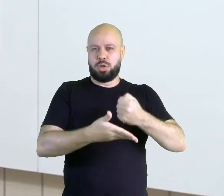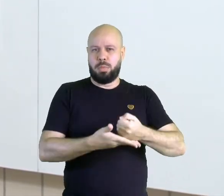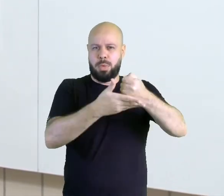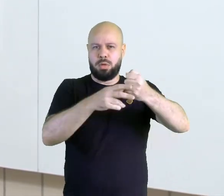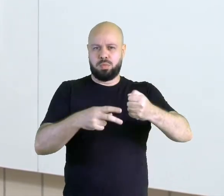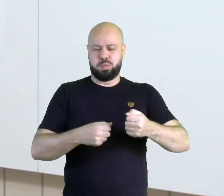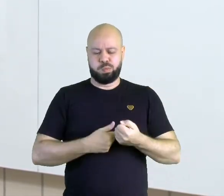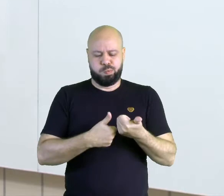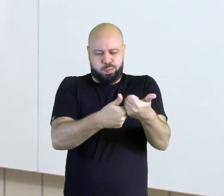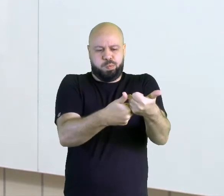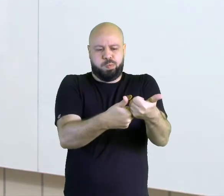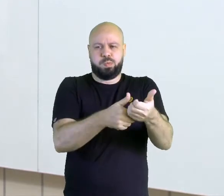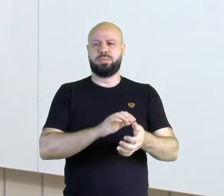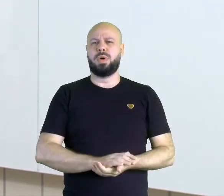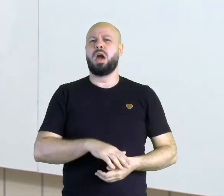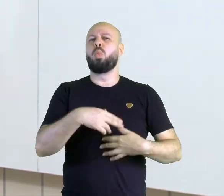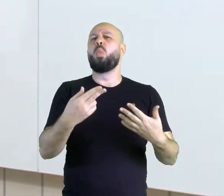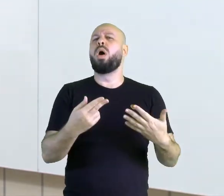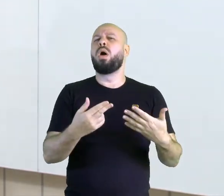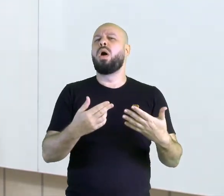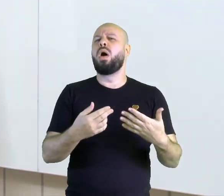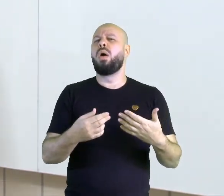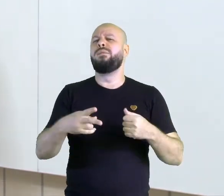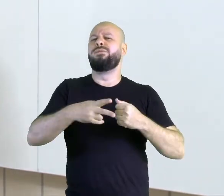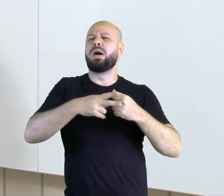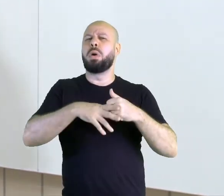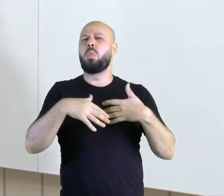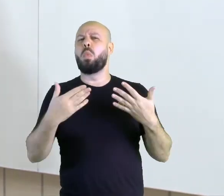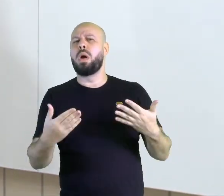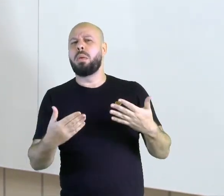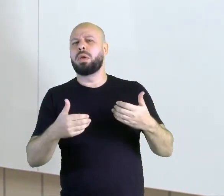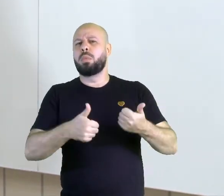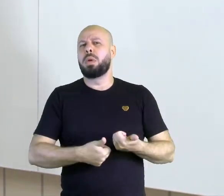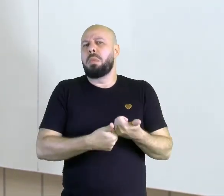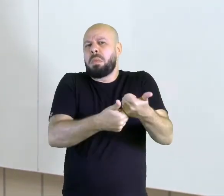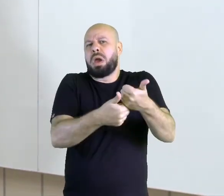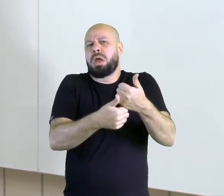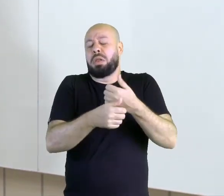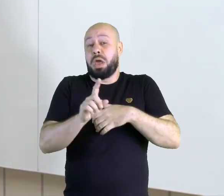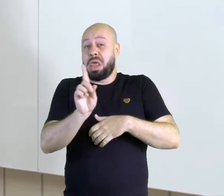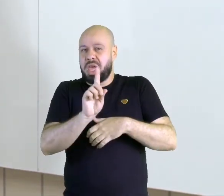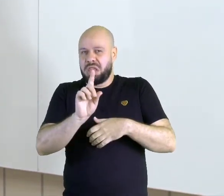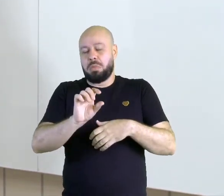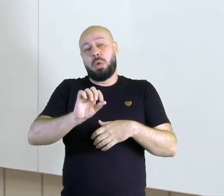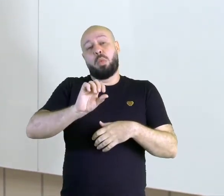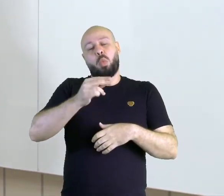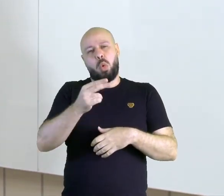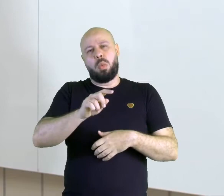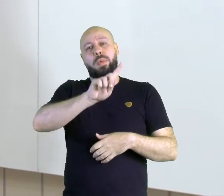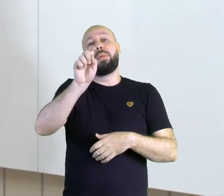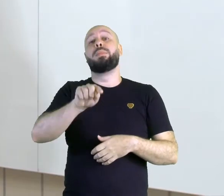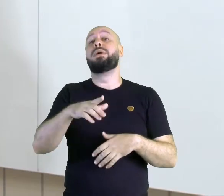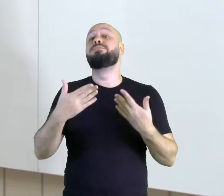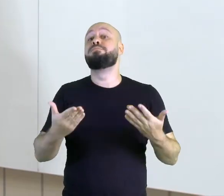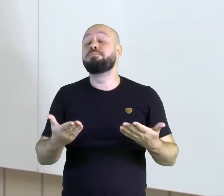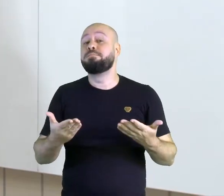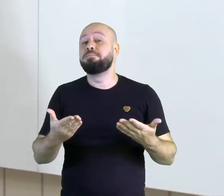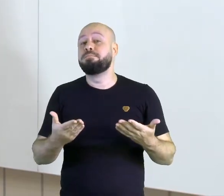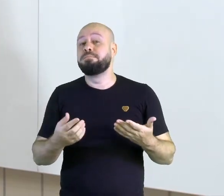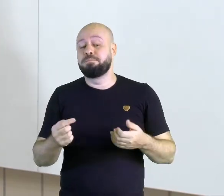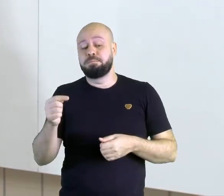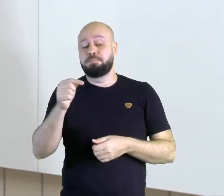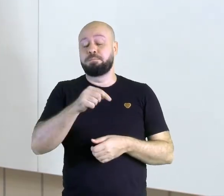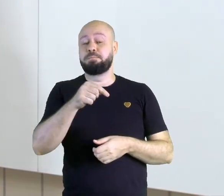qual é o verbo auxiliar que eu falei no início da aula que acompanha a forma negativa e interrogativa do verbo to be, do simple